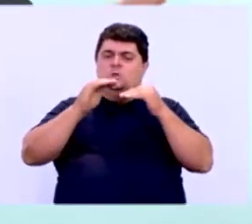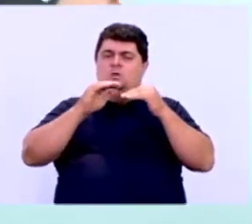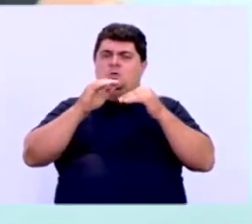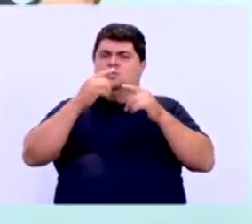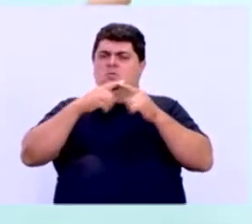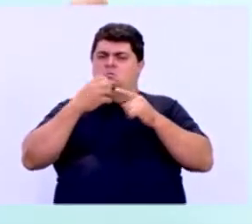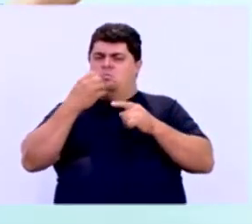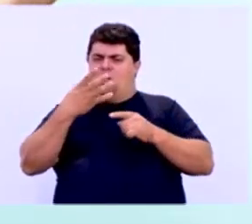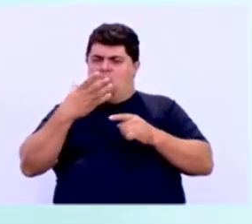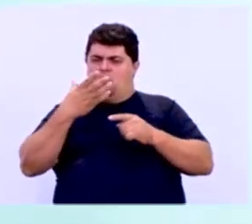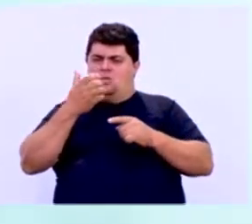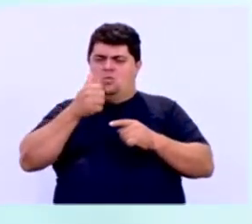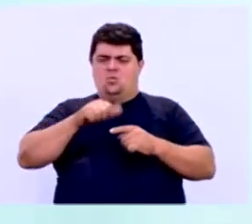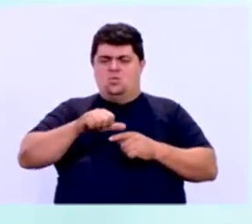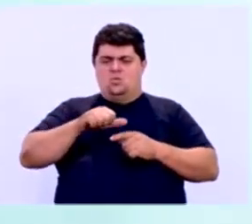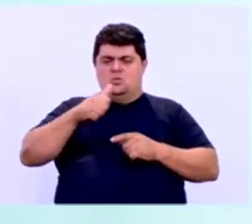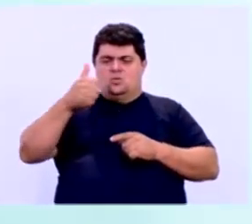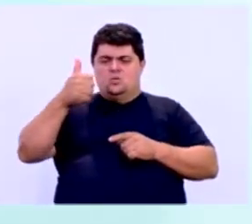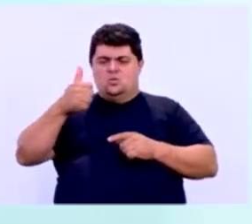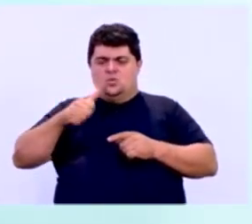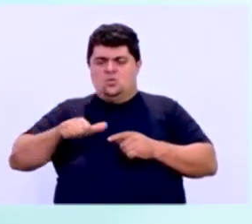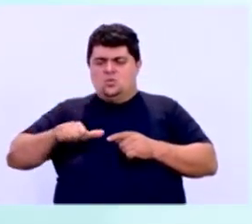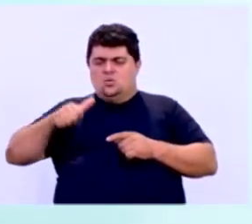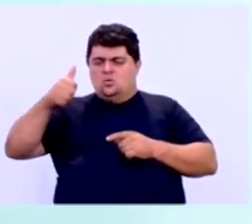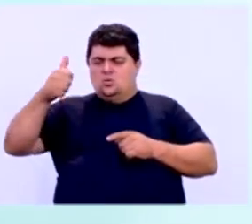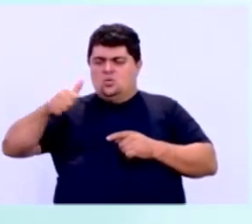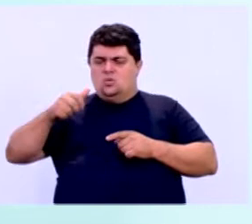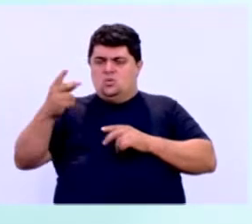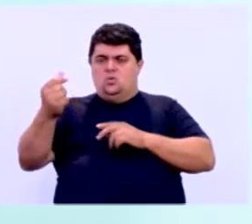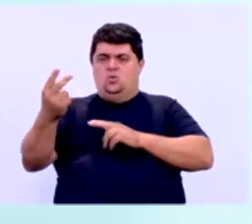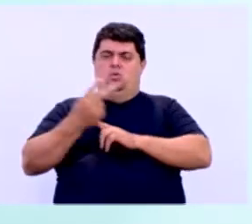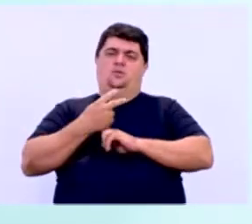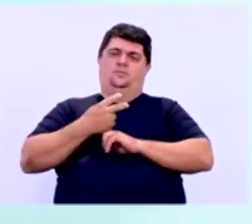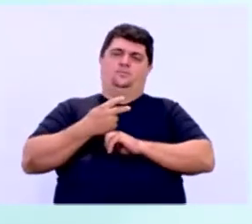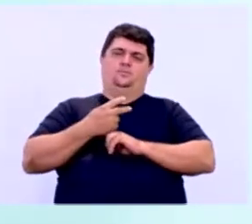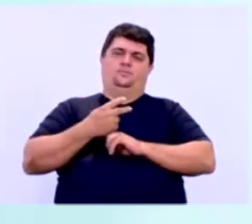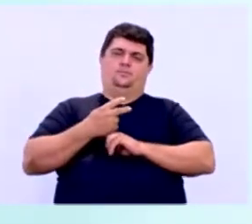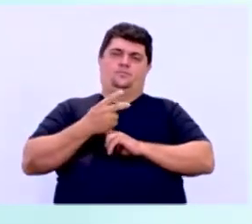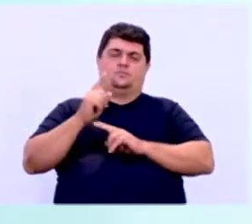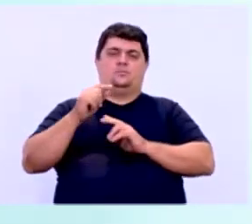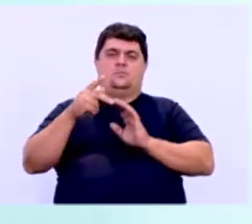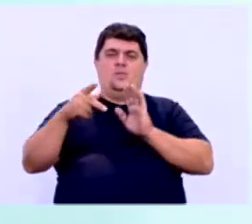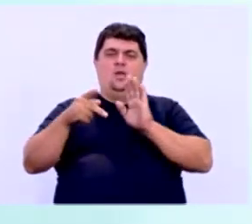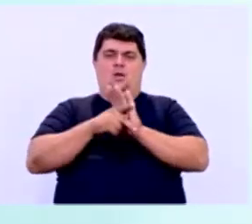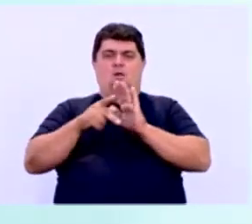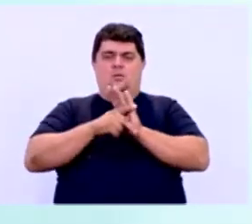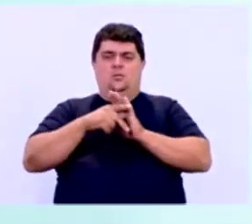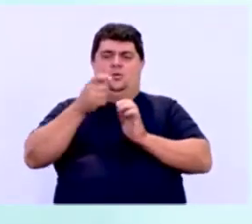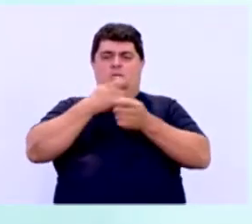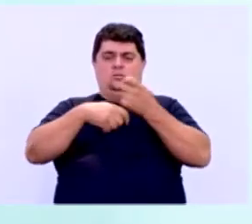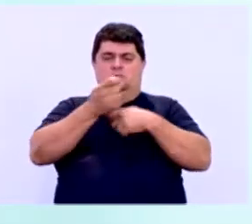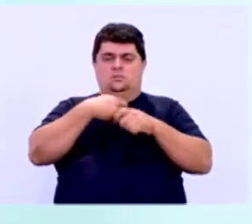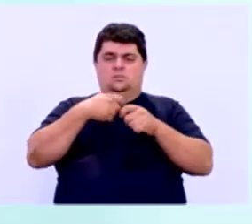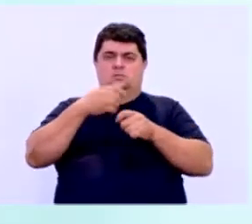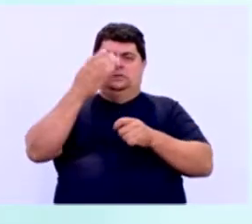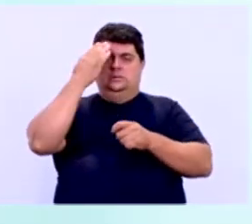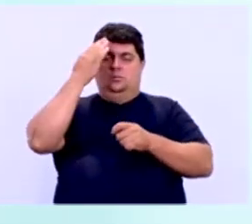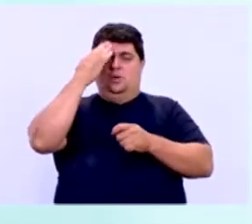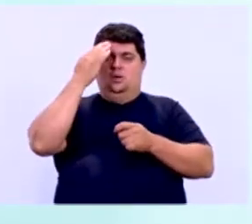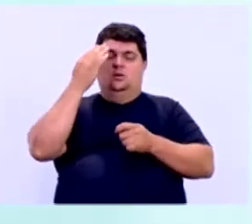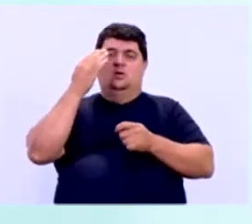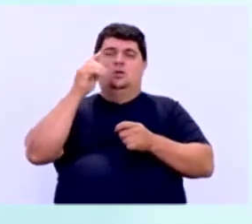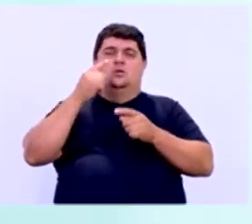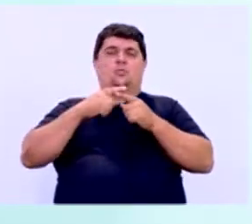algumas desvantagens na coleta desse recurso financeiro, né? É nosso papel de administrador financeiro, de gestor